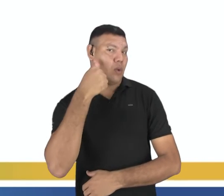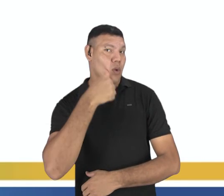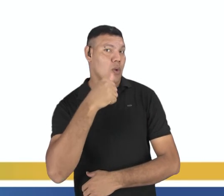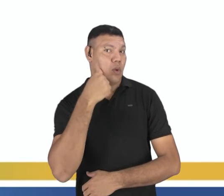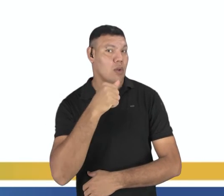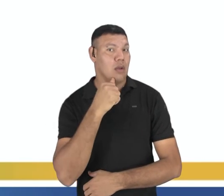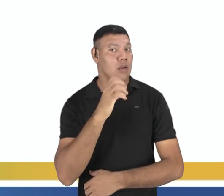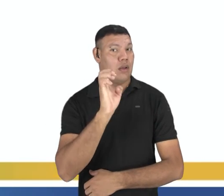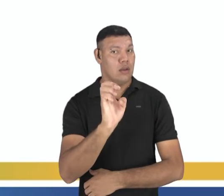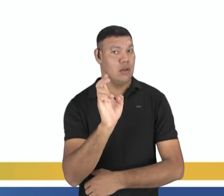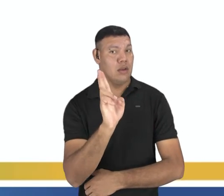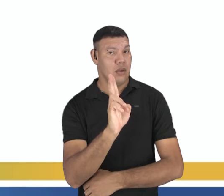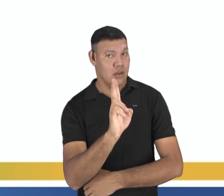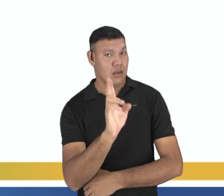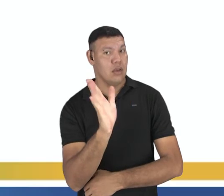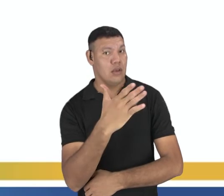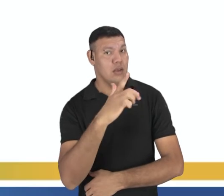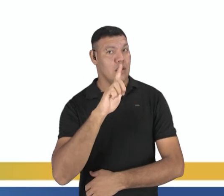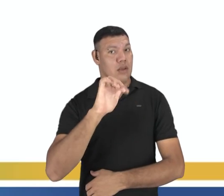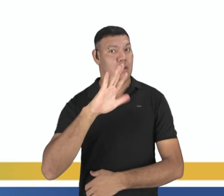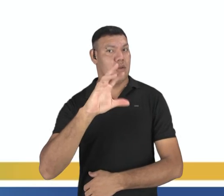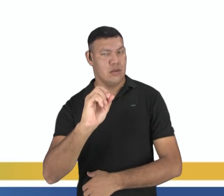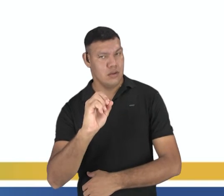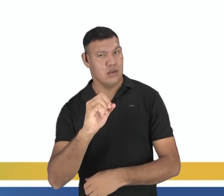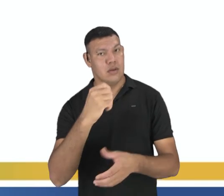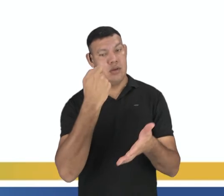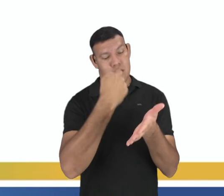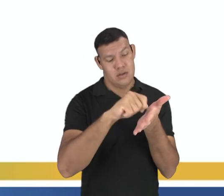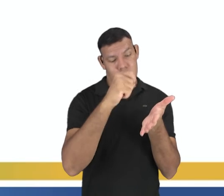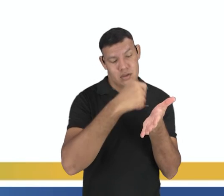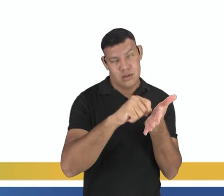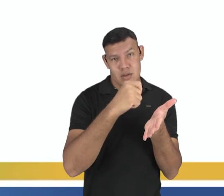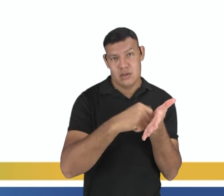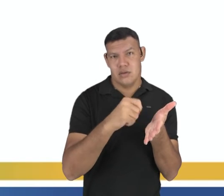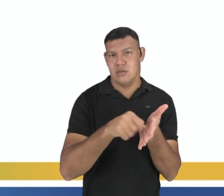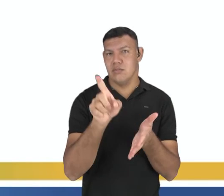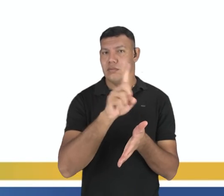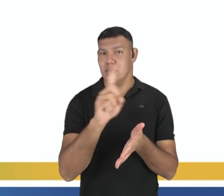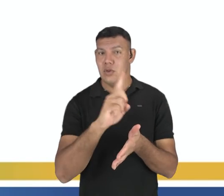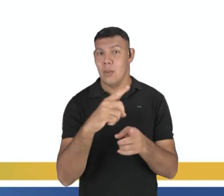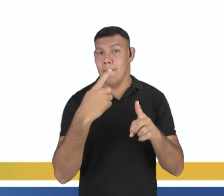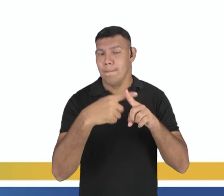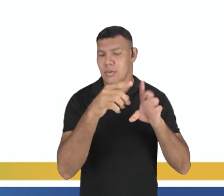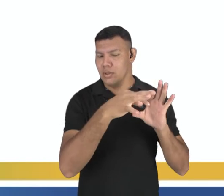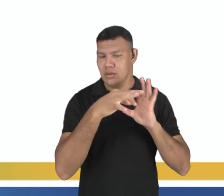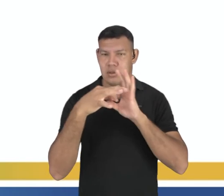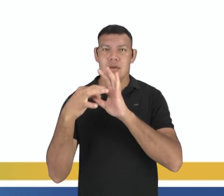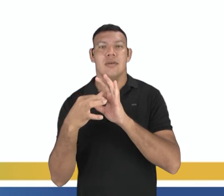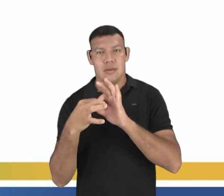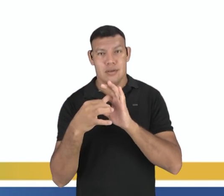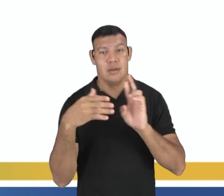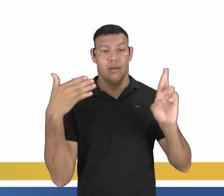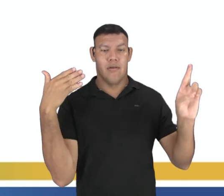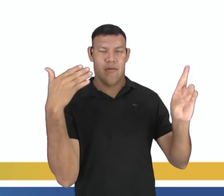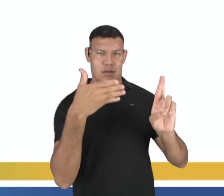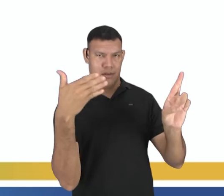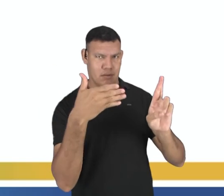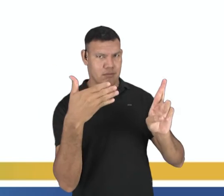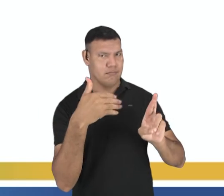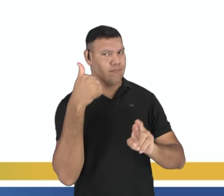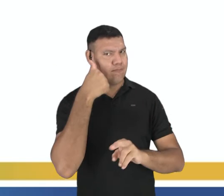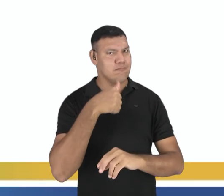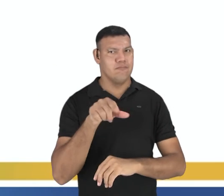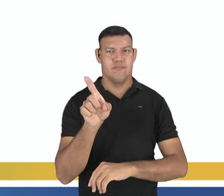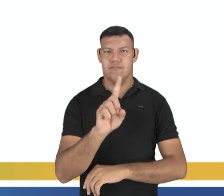eu lírico não significa o escritor, porque na época, no contexto histórico, nós não temos a referência da